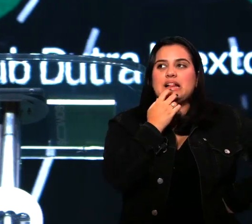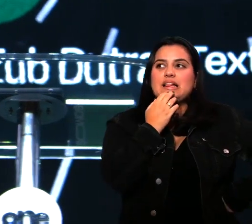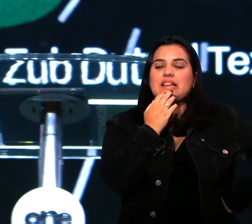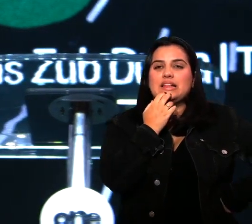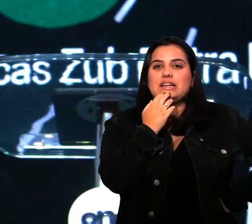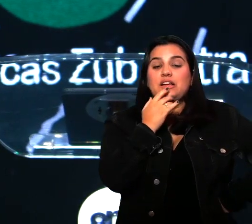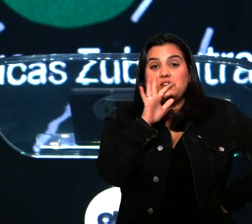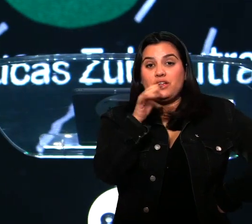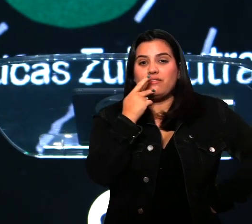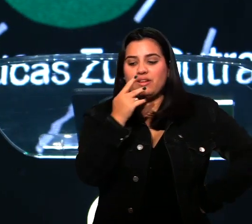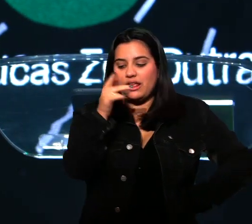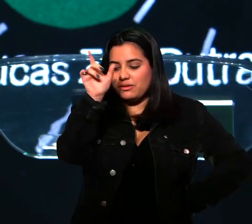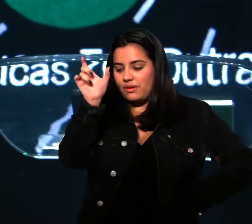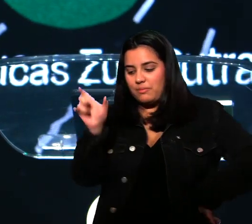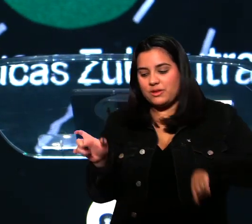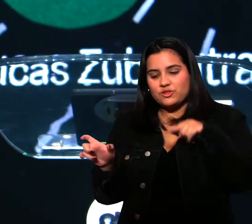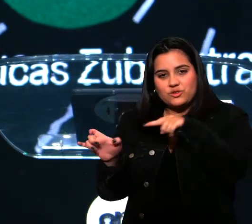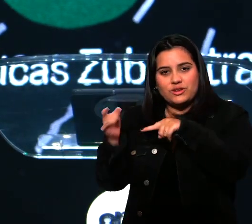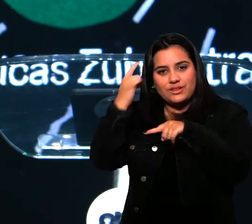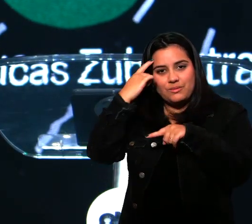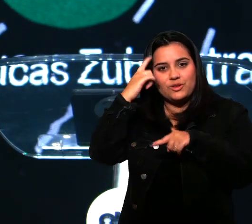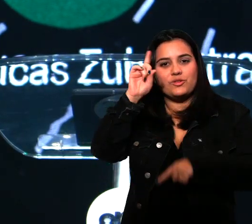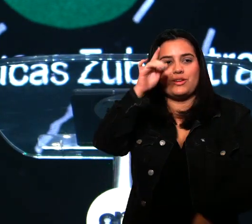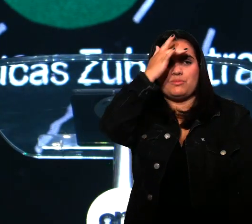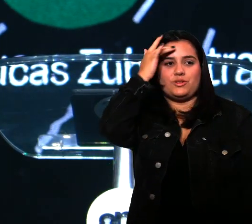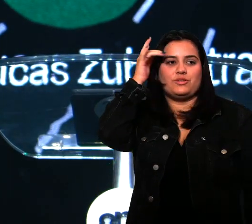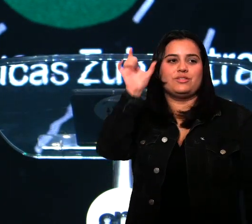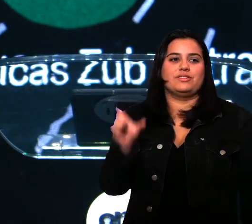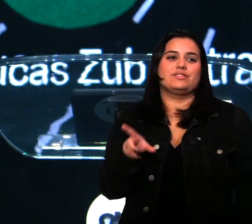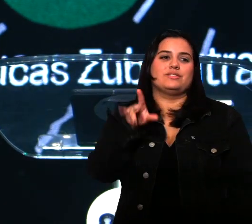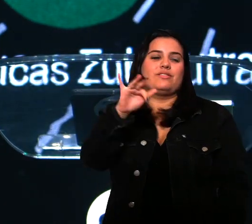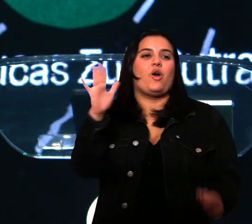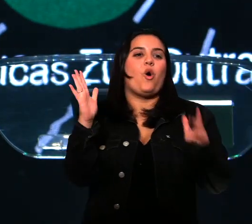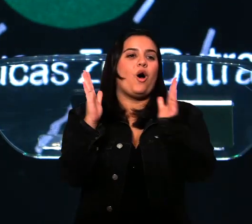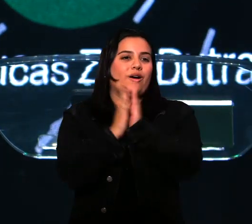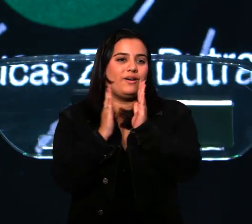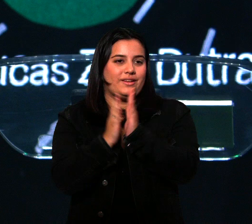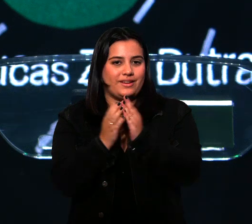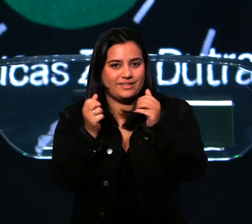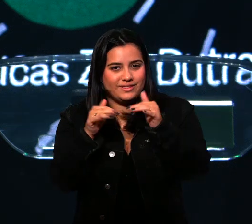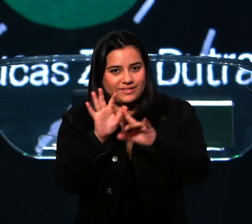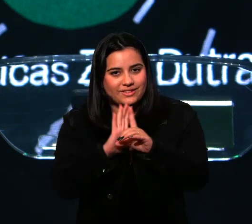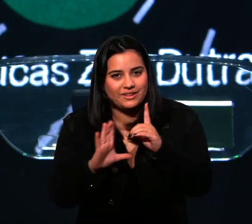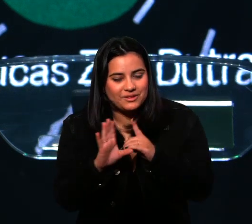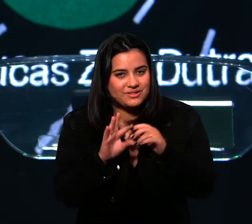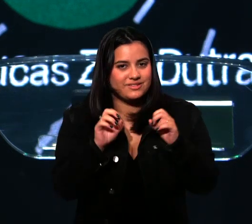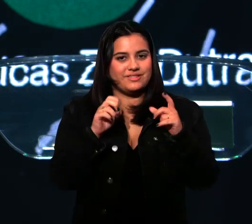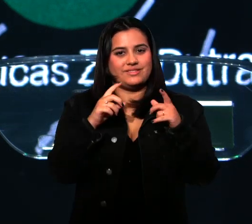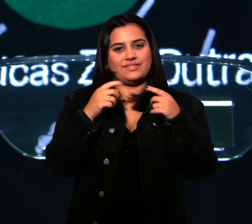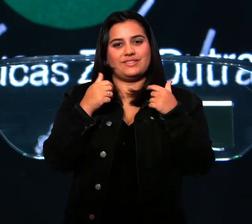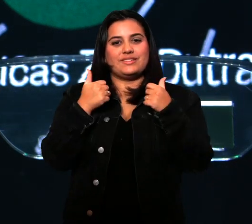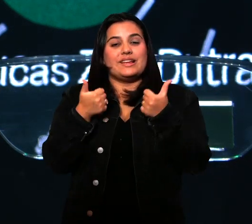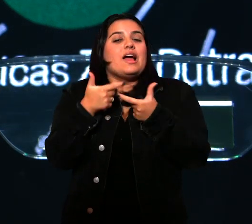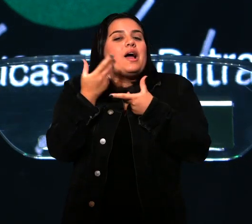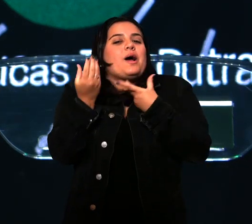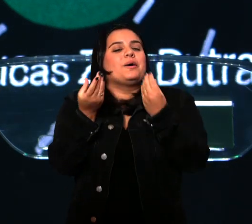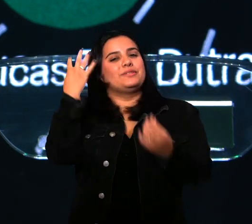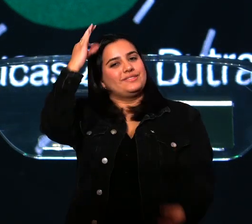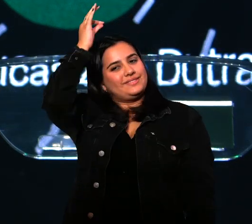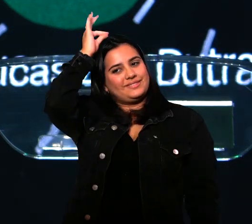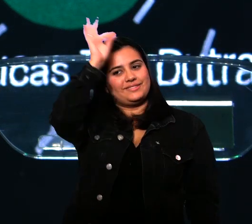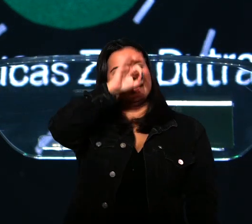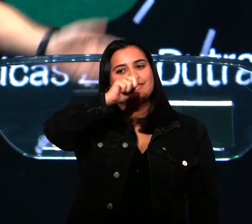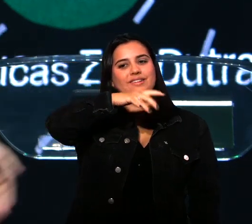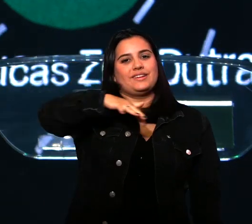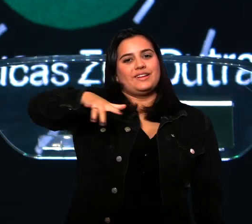Já queria dizer, essa pessoa que você pensou vai ser a pessoa que você vai orar no final do culto. Olha que bênção! Como o Espírito se move entre nós e